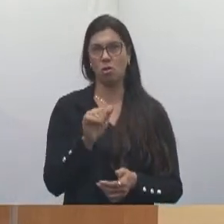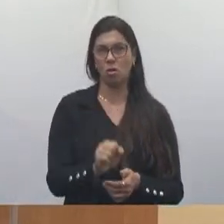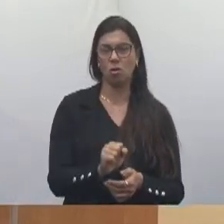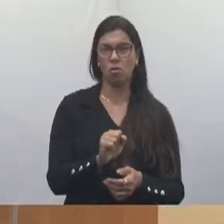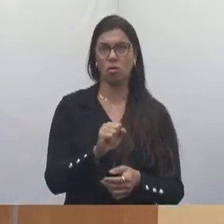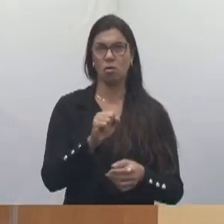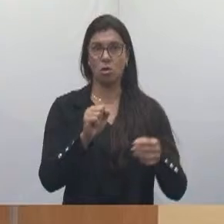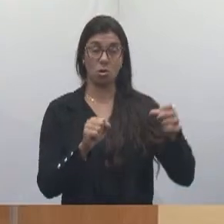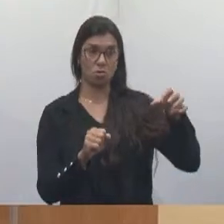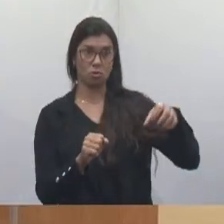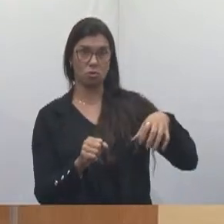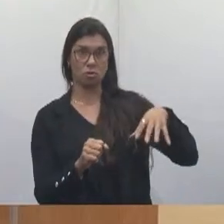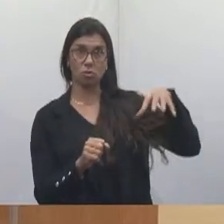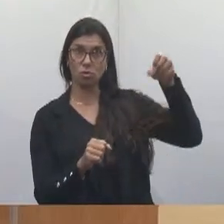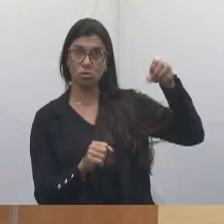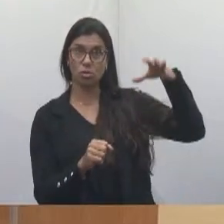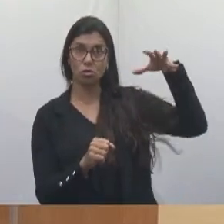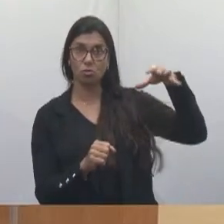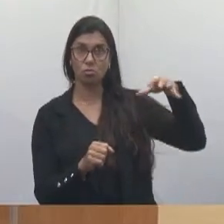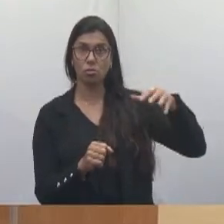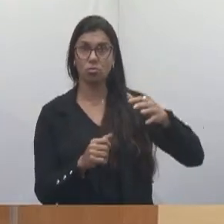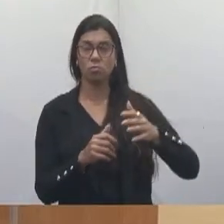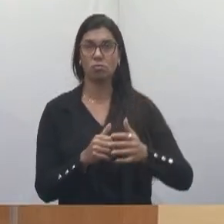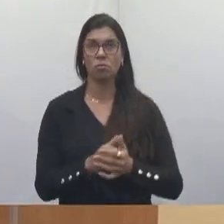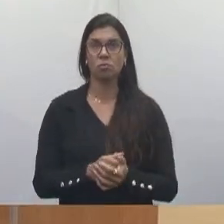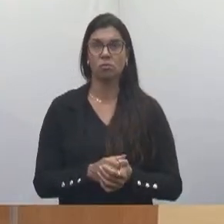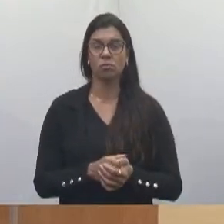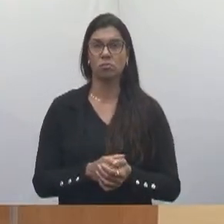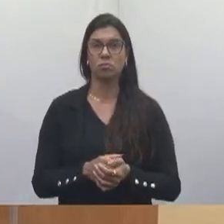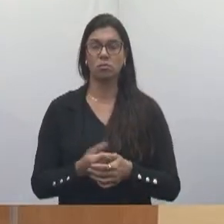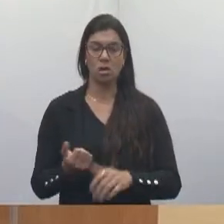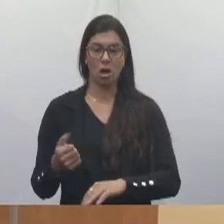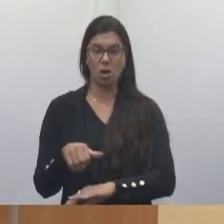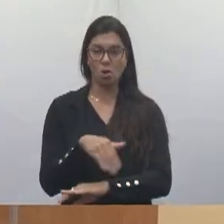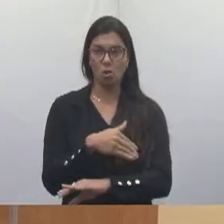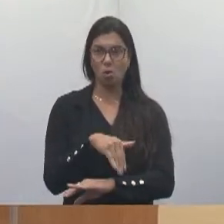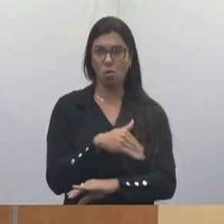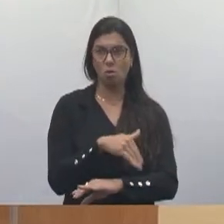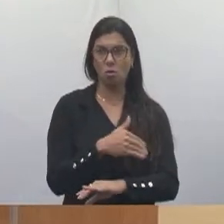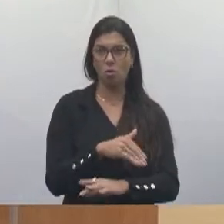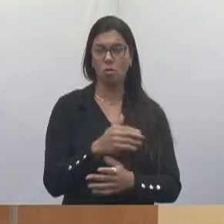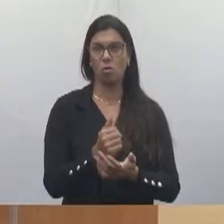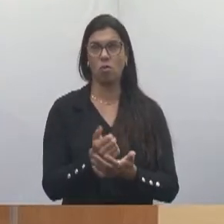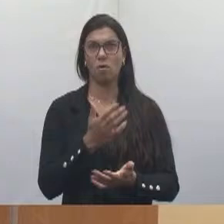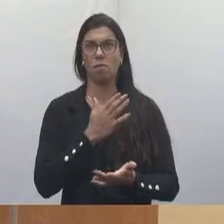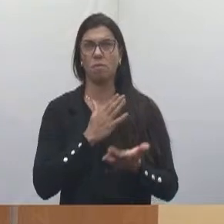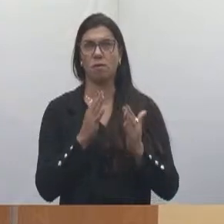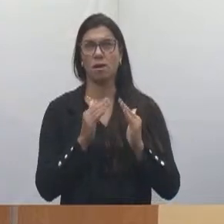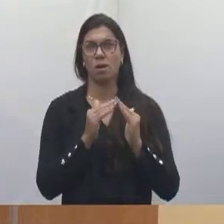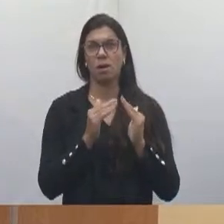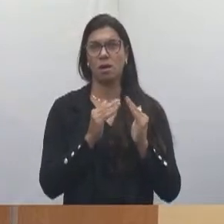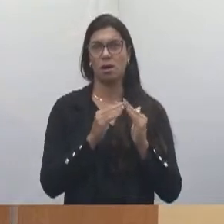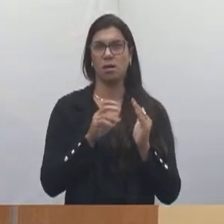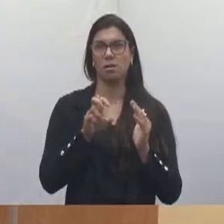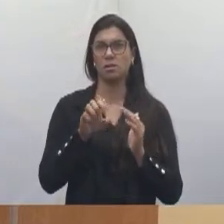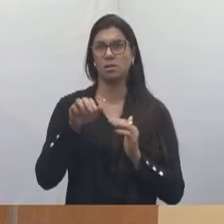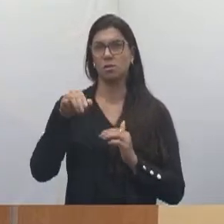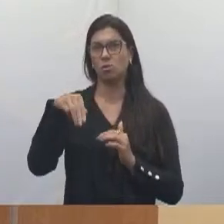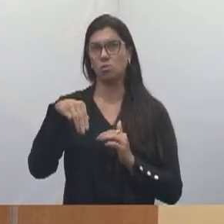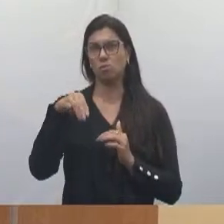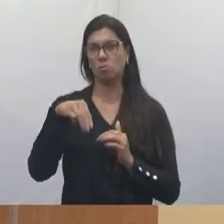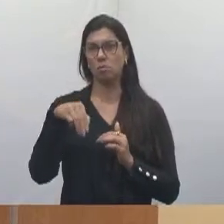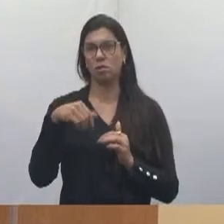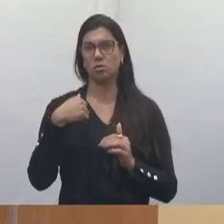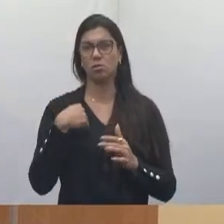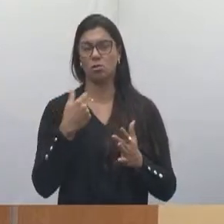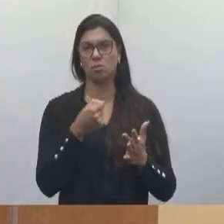caro, asfalto que eu paguei lá no Parque Minha Lua, minha casa é 5 metros, por 25 eu paguei, só